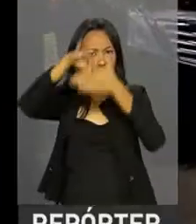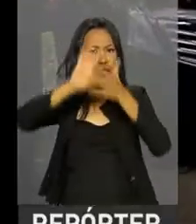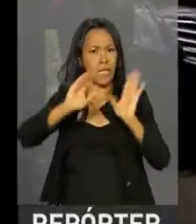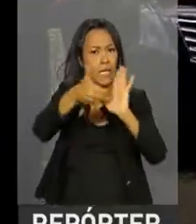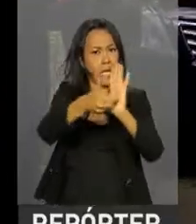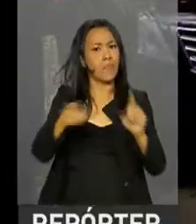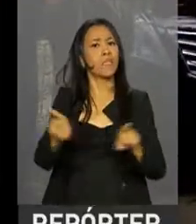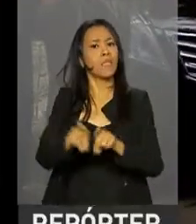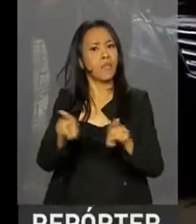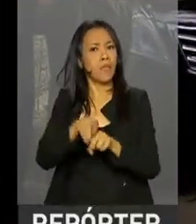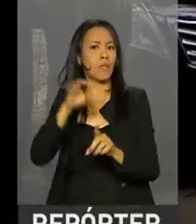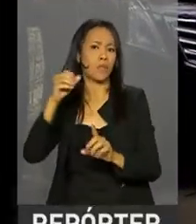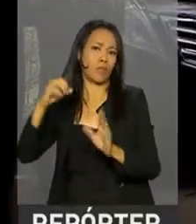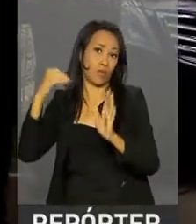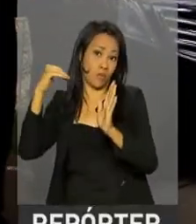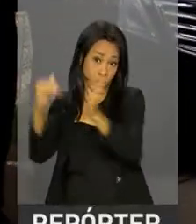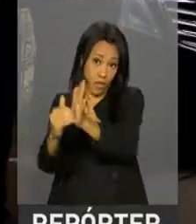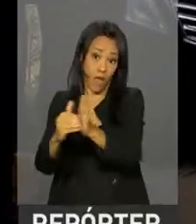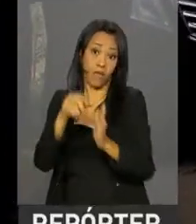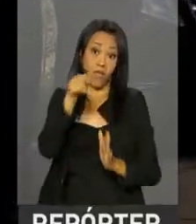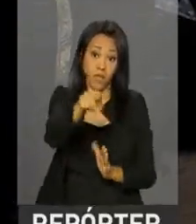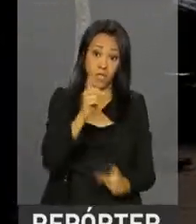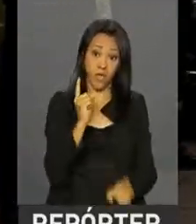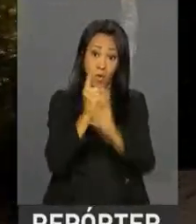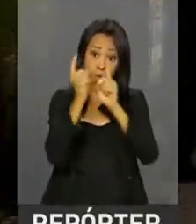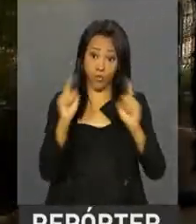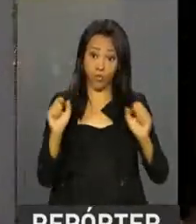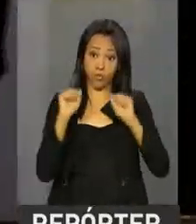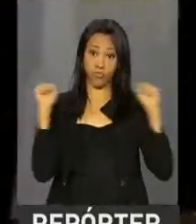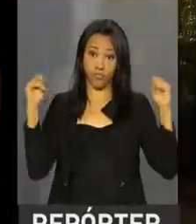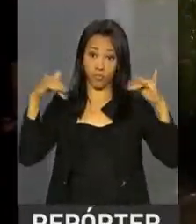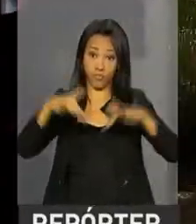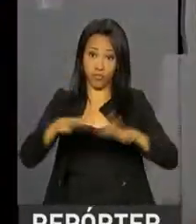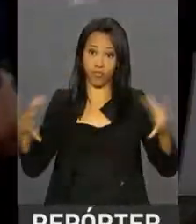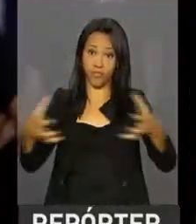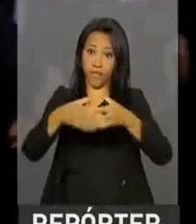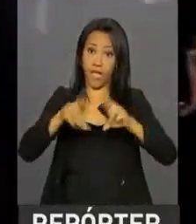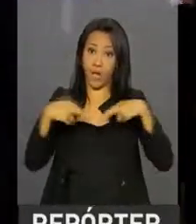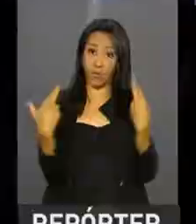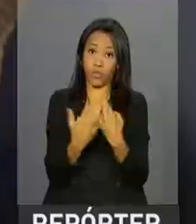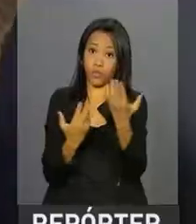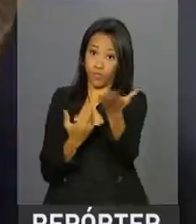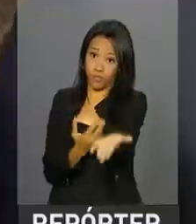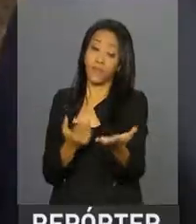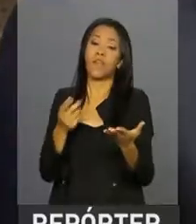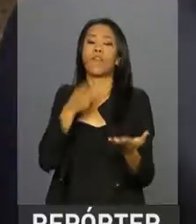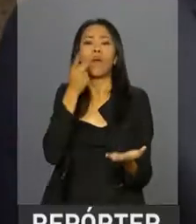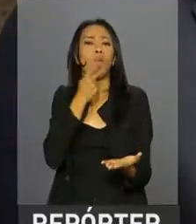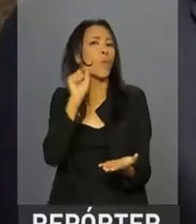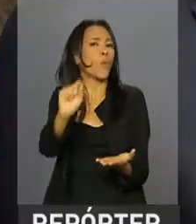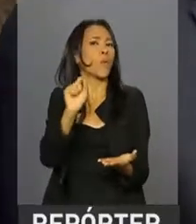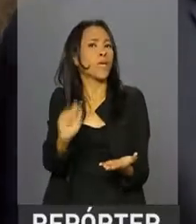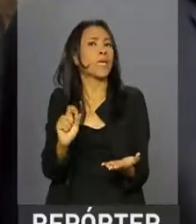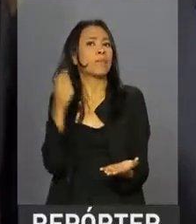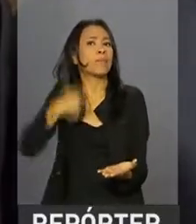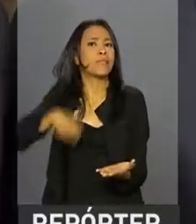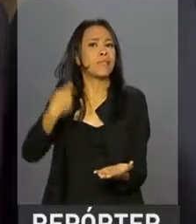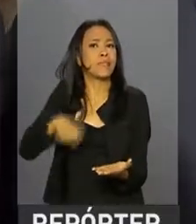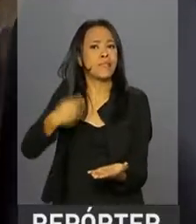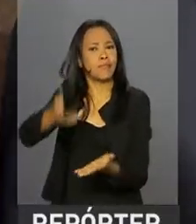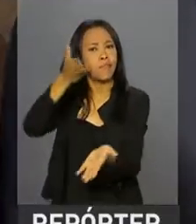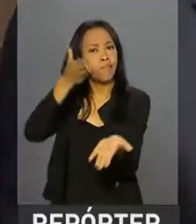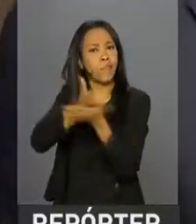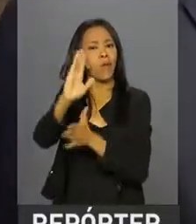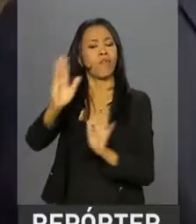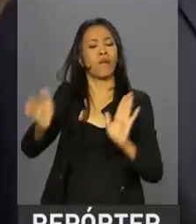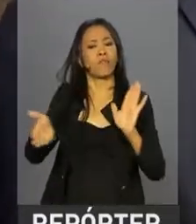no encontro na residência oficial do presidente da câmara temer comentou a necessidade da aprovação das